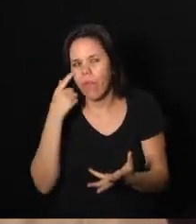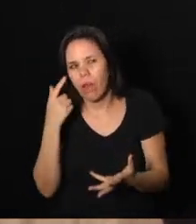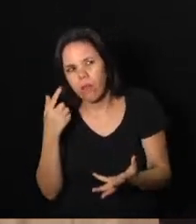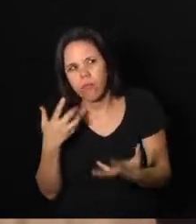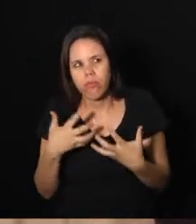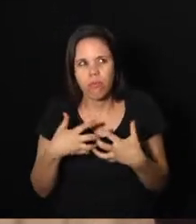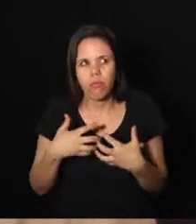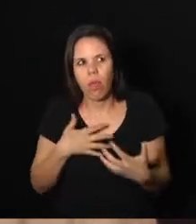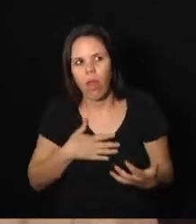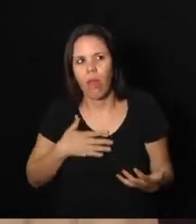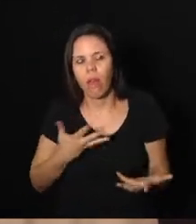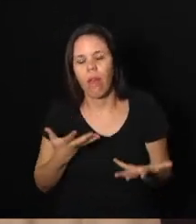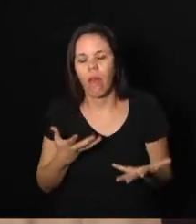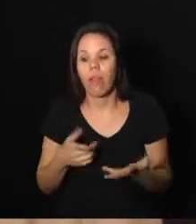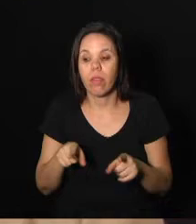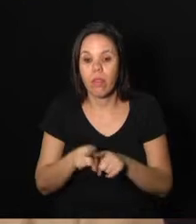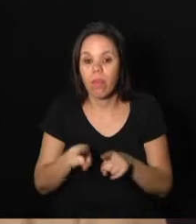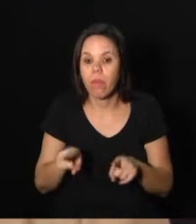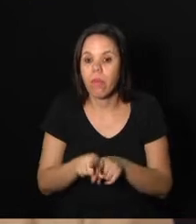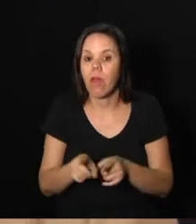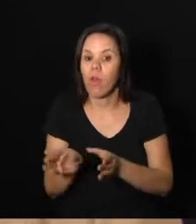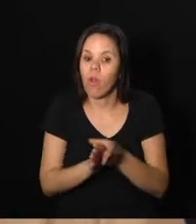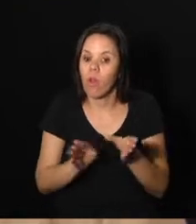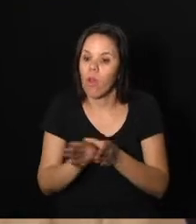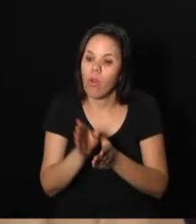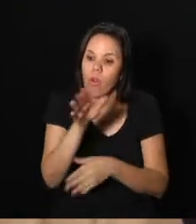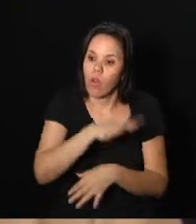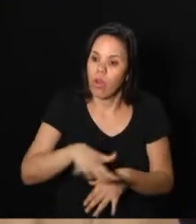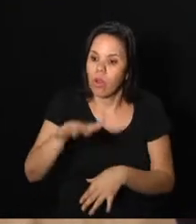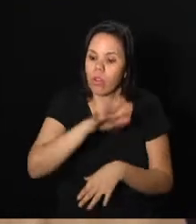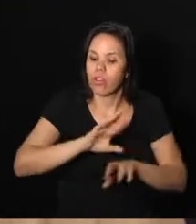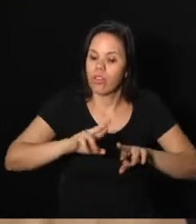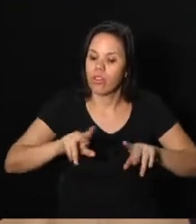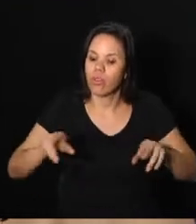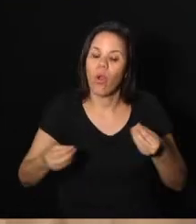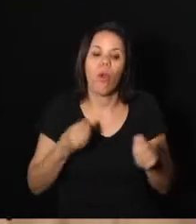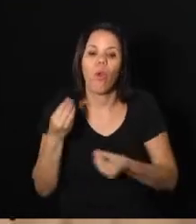isso, e também chamei a atenção deles para as diferentes formas de